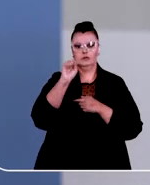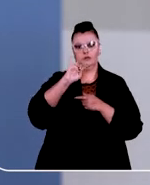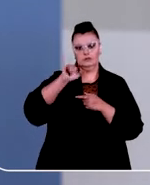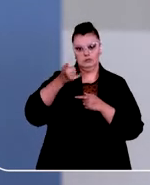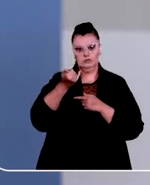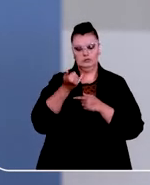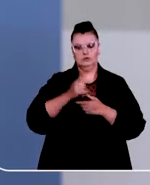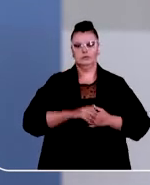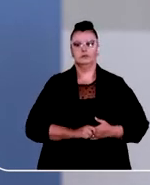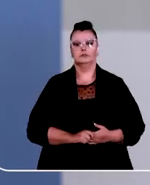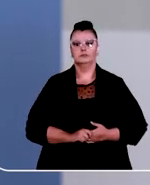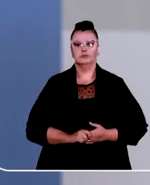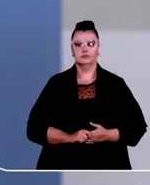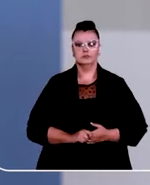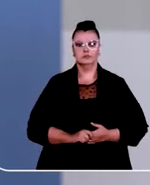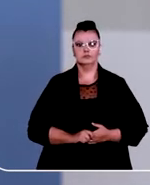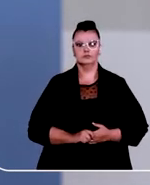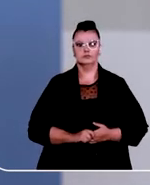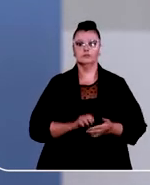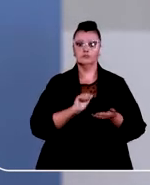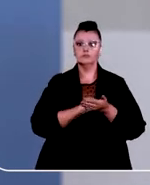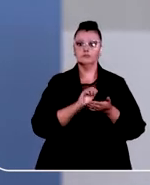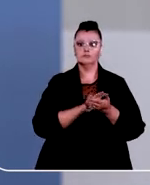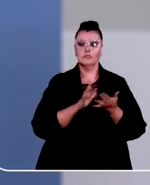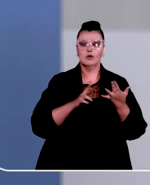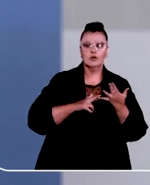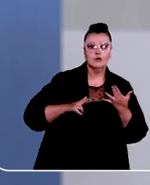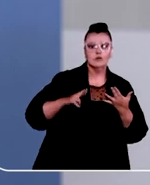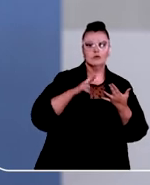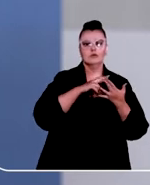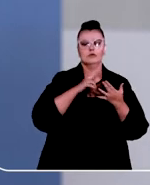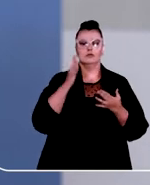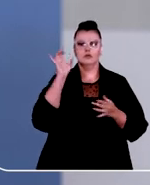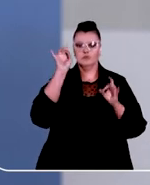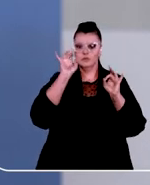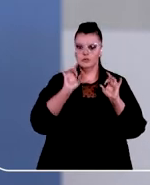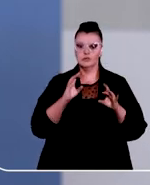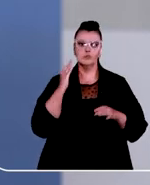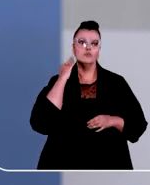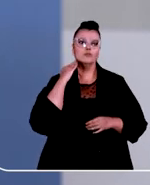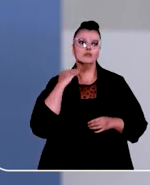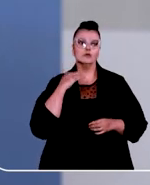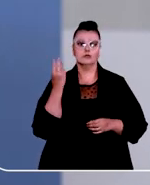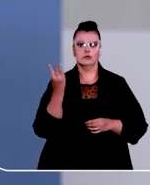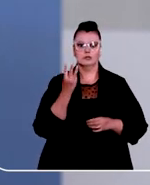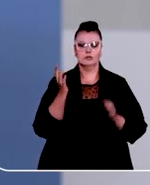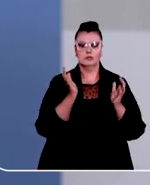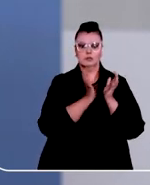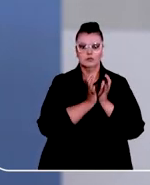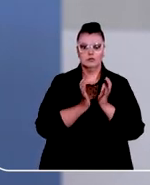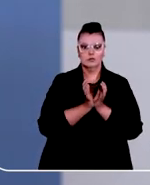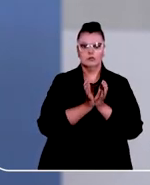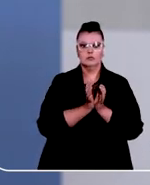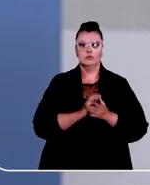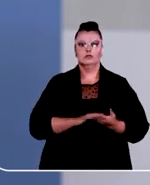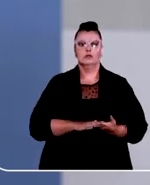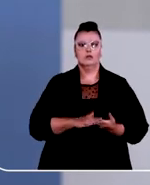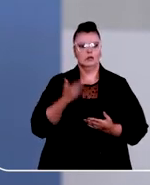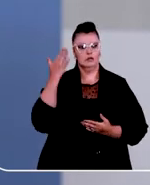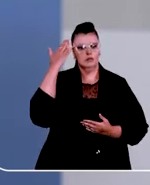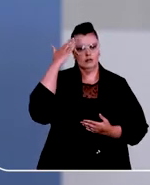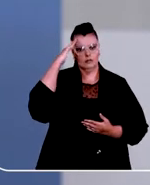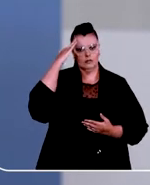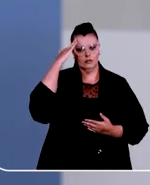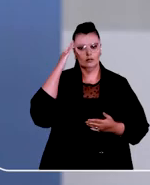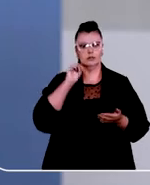embargada pode ser alterado só até a Expedição do mandado o entendimento é da terceira turma do Superior